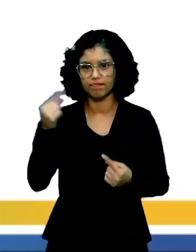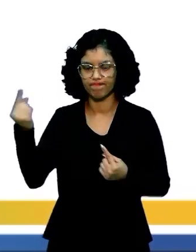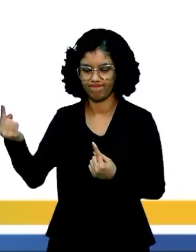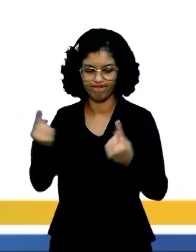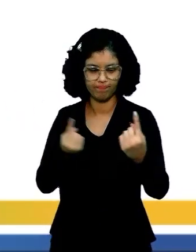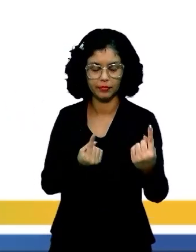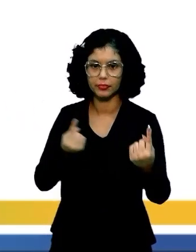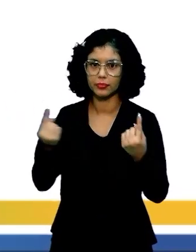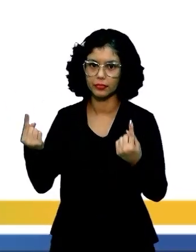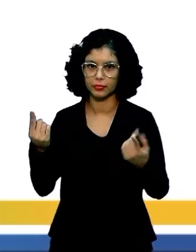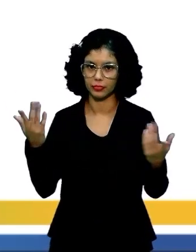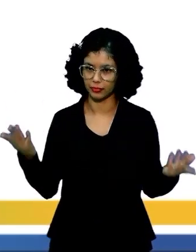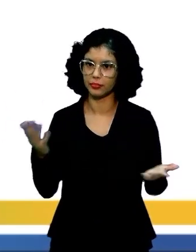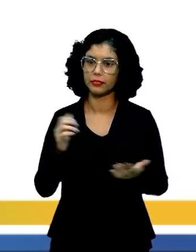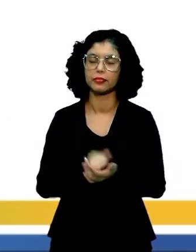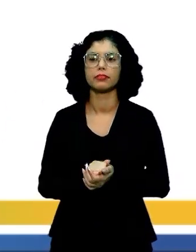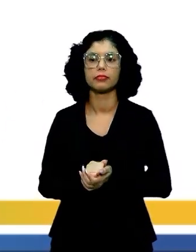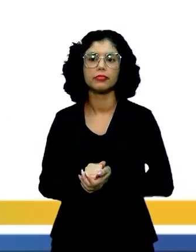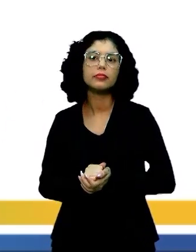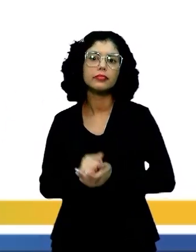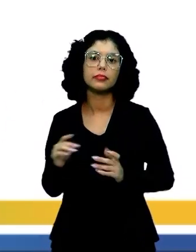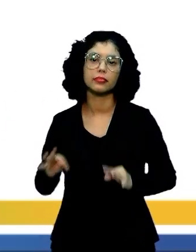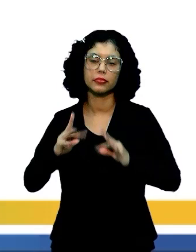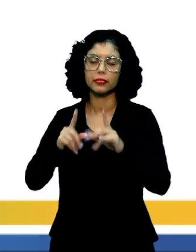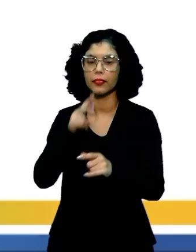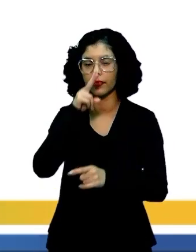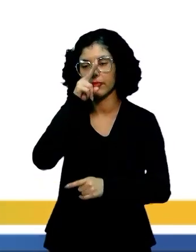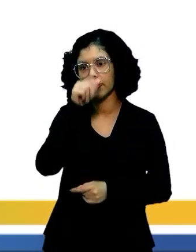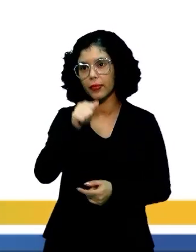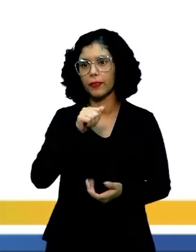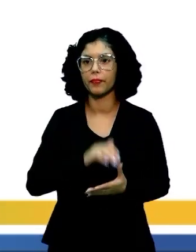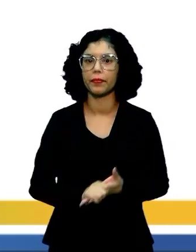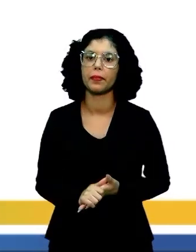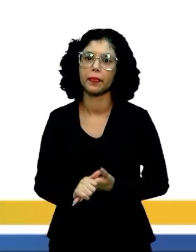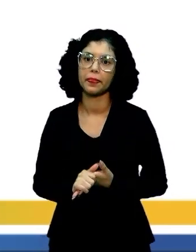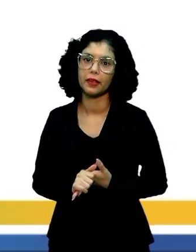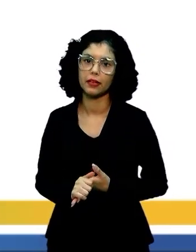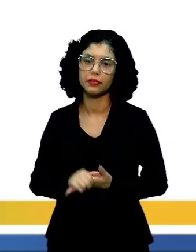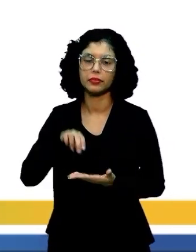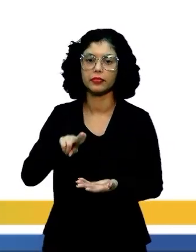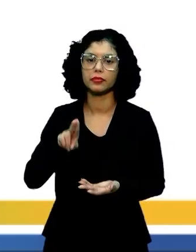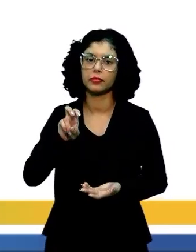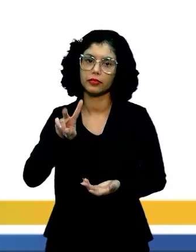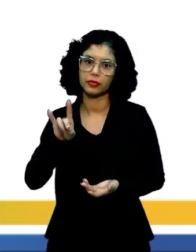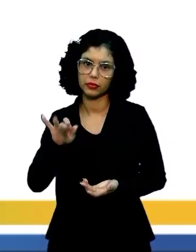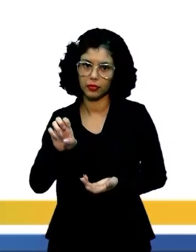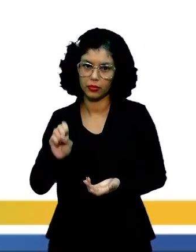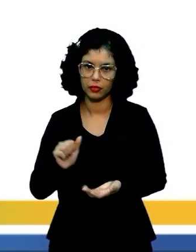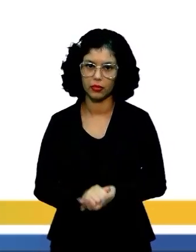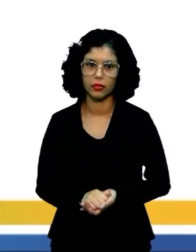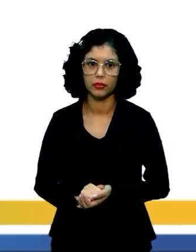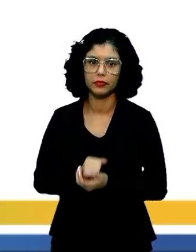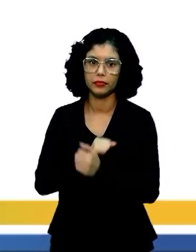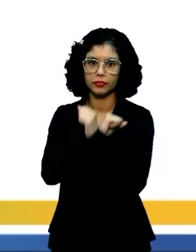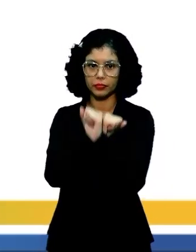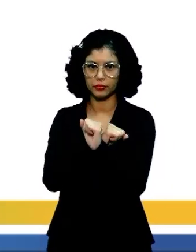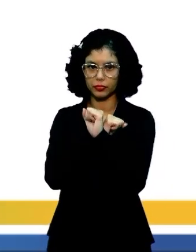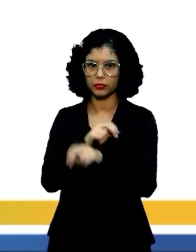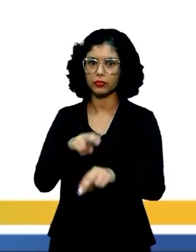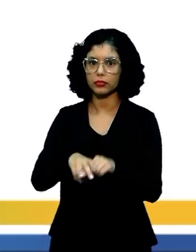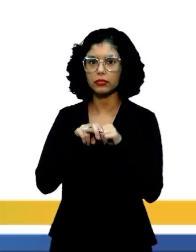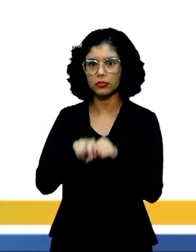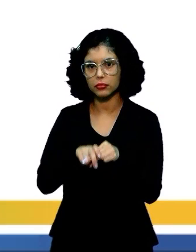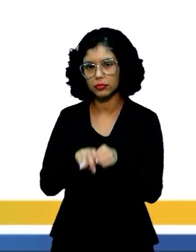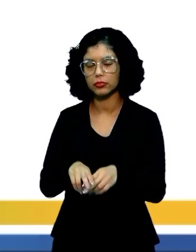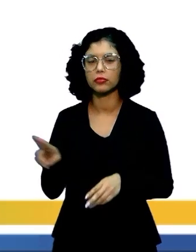que vencer e, no caso, quem tem todo o poder aí é o Neves, e aí ele acaba por prender a escrava. Por isso o